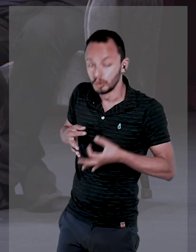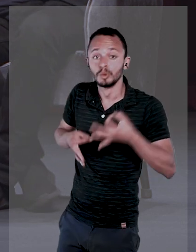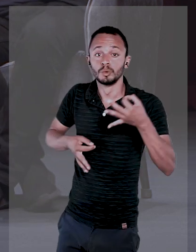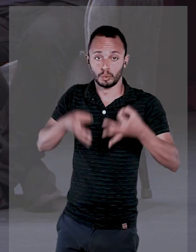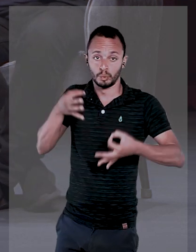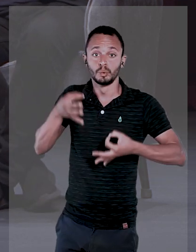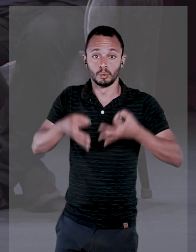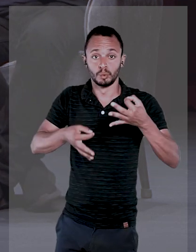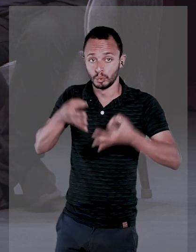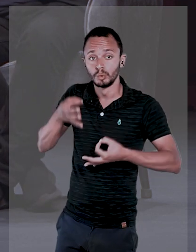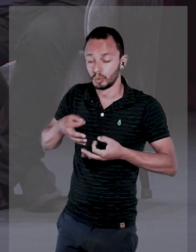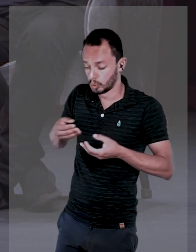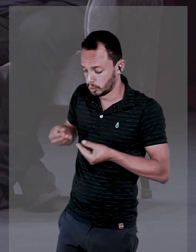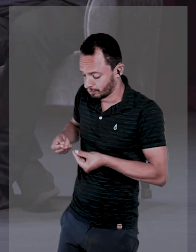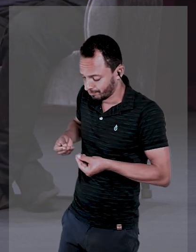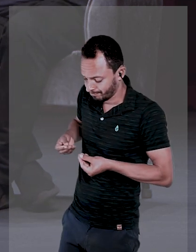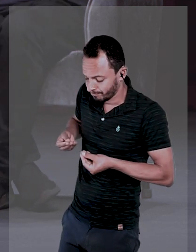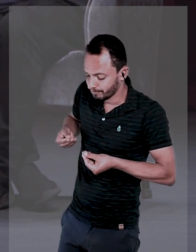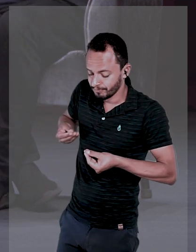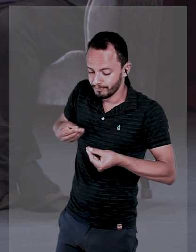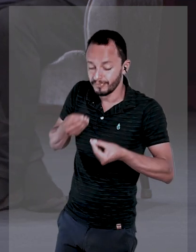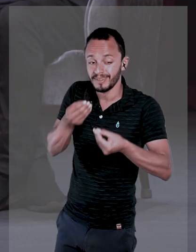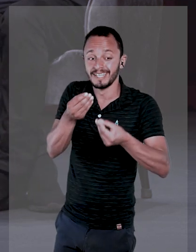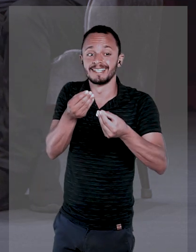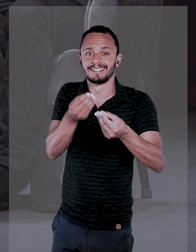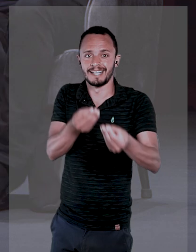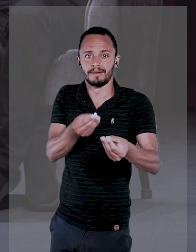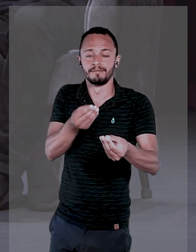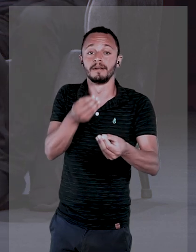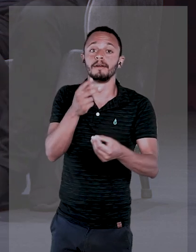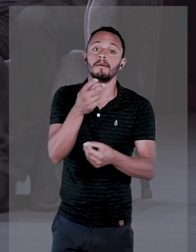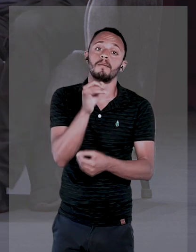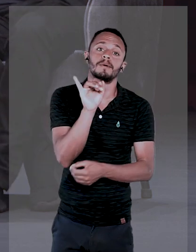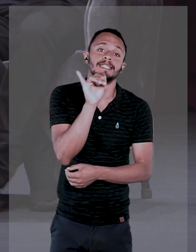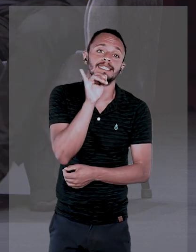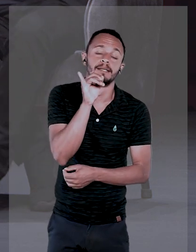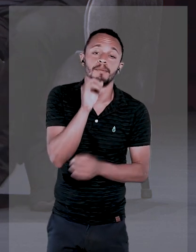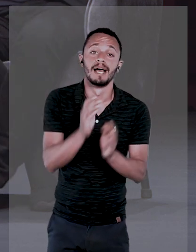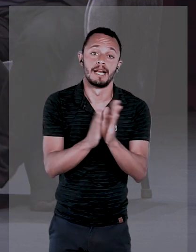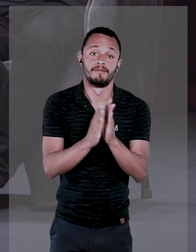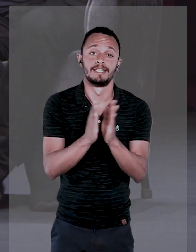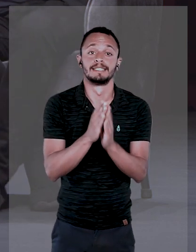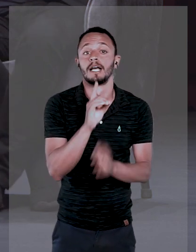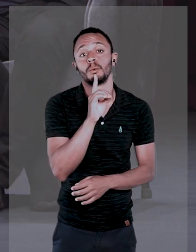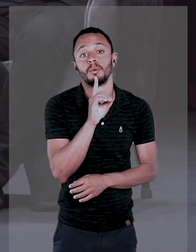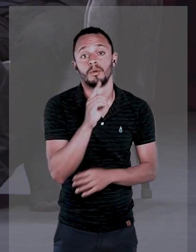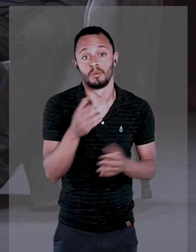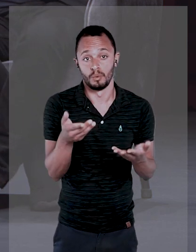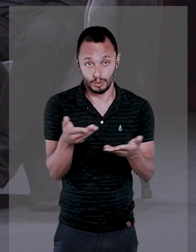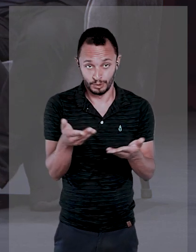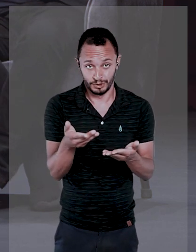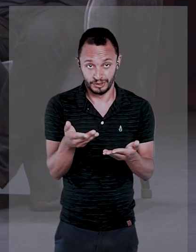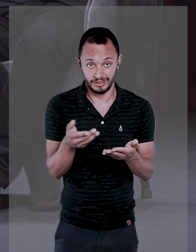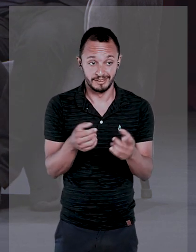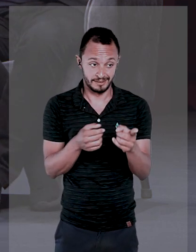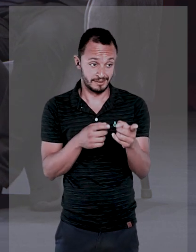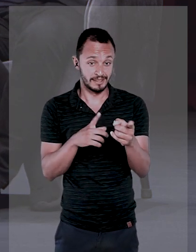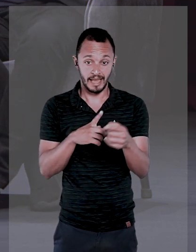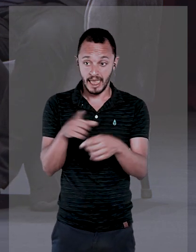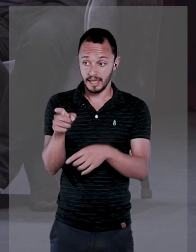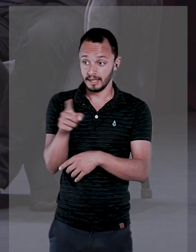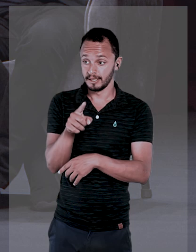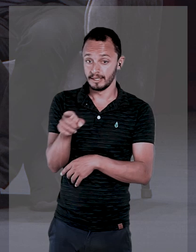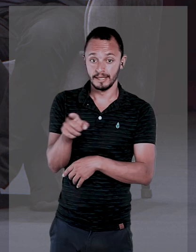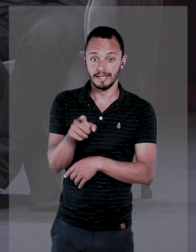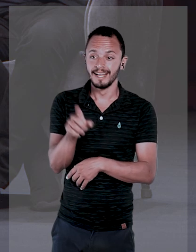assim, legítimo. Eu vou tentar ser justo nisso. E eu ia perguntar, por exemplo, alguém faz anos hoje,